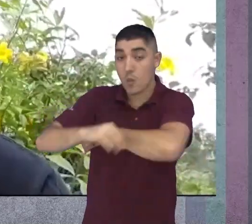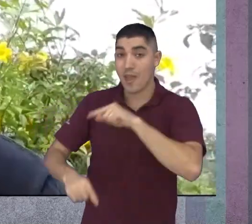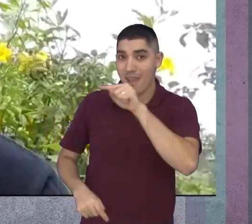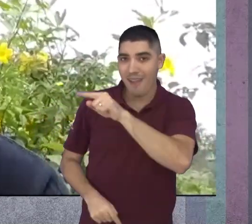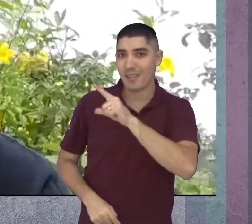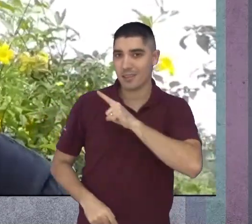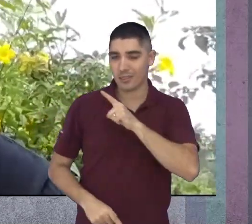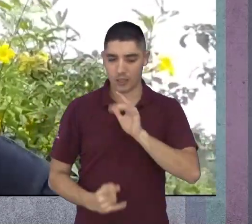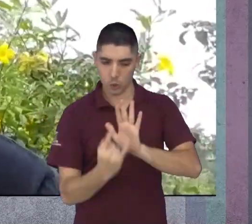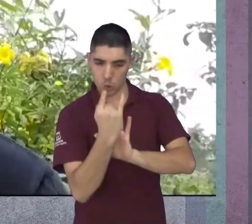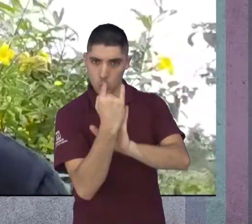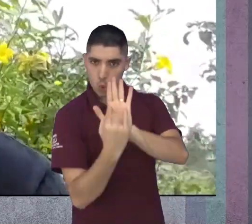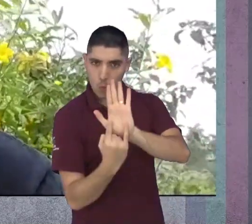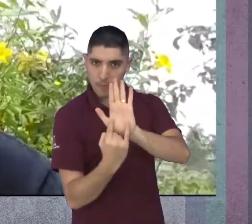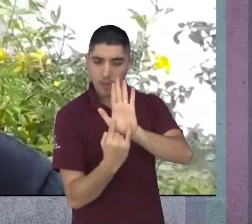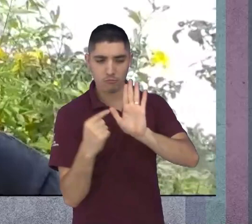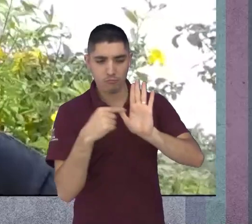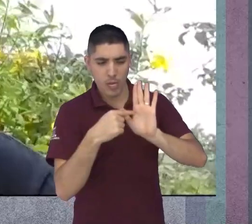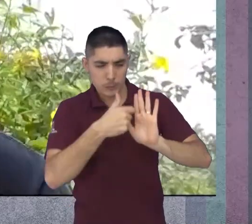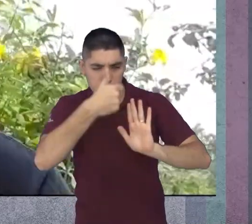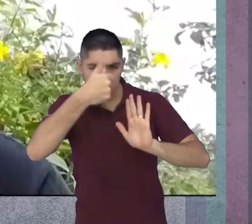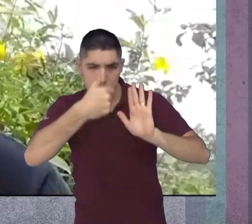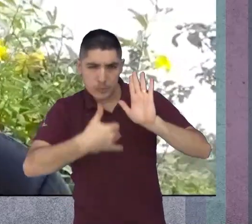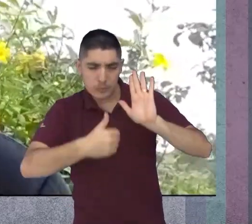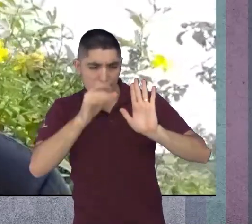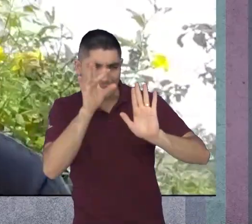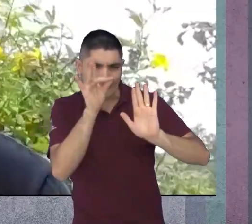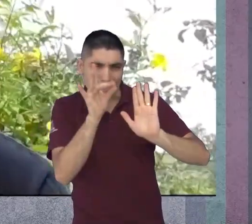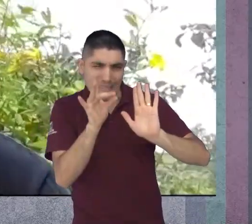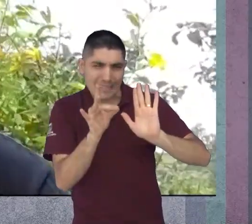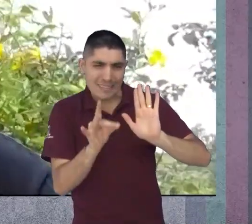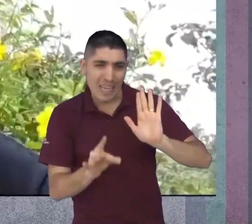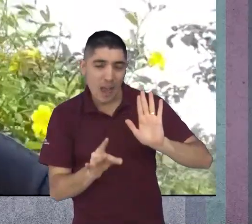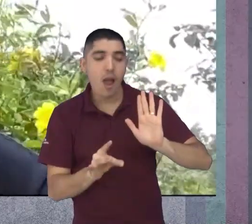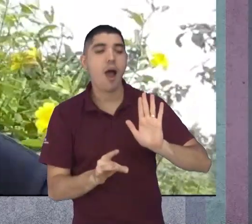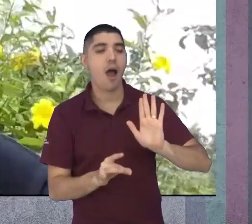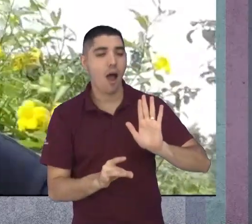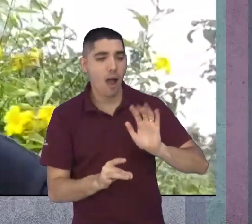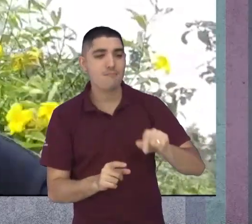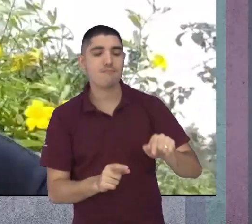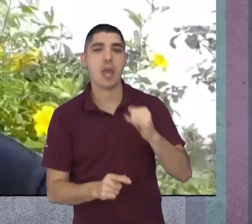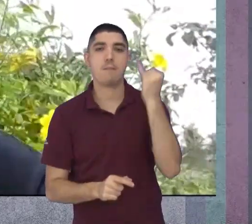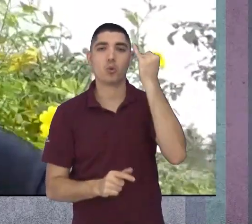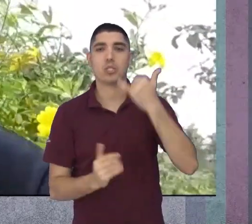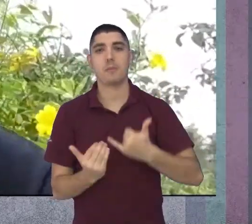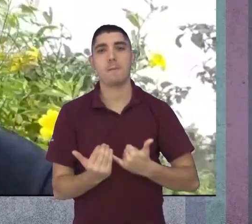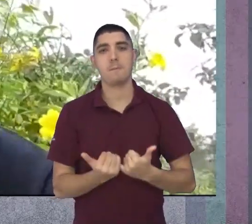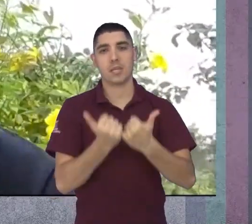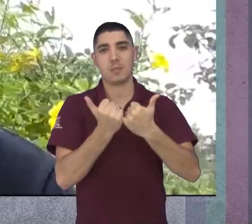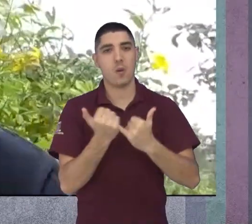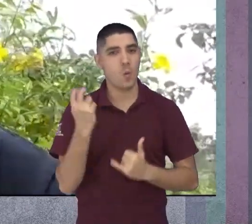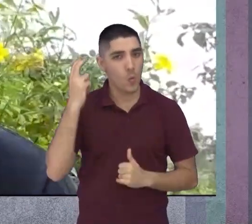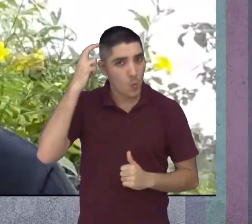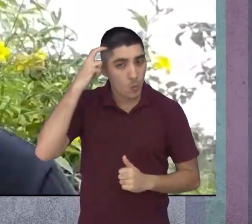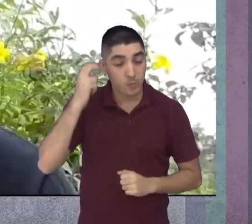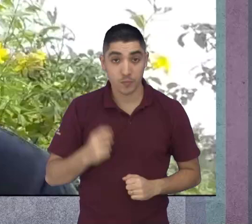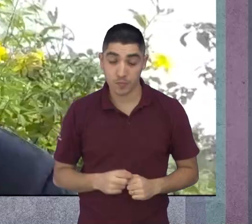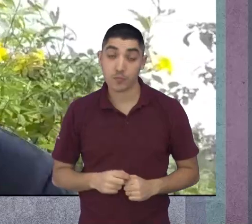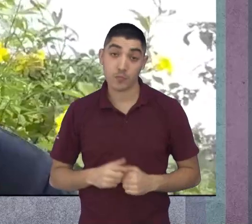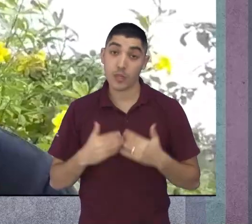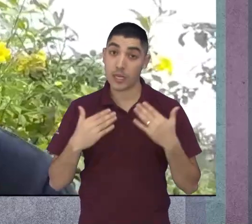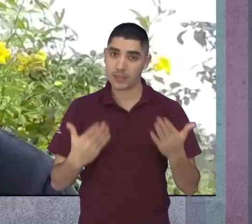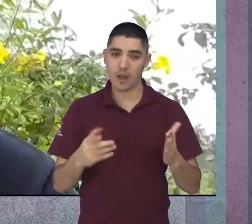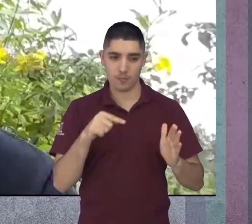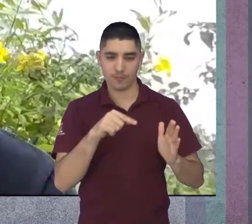documentos internacionais, tá? Que subsidiam a ação do Instituto. Né? O tombamento, obviamente, ele